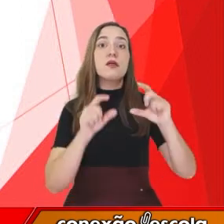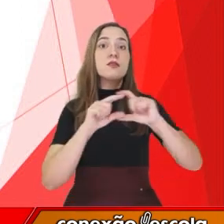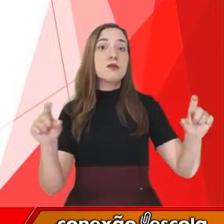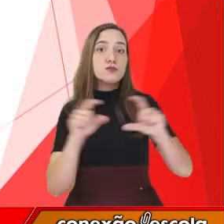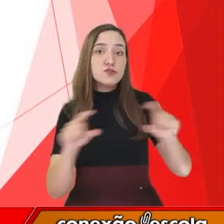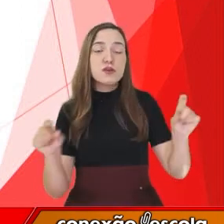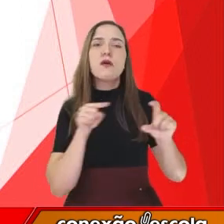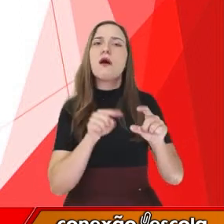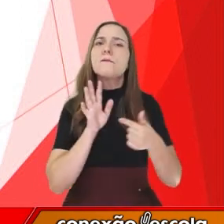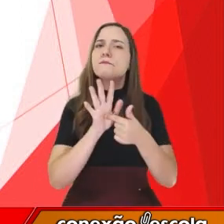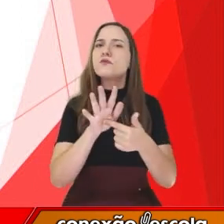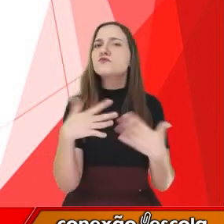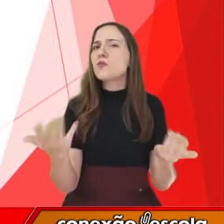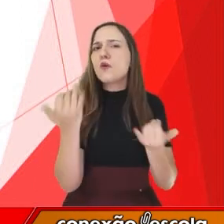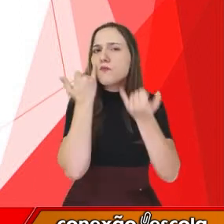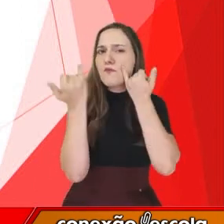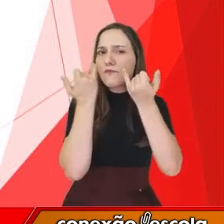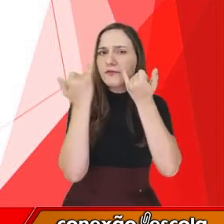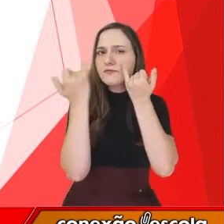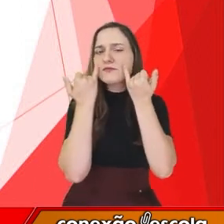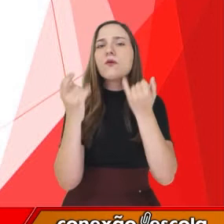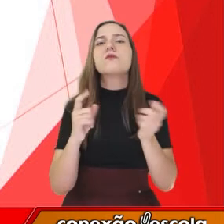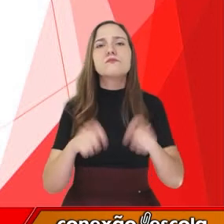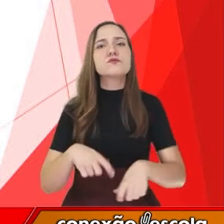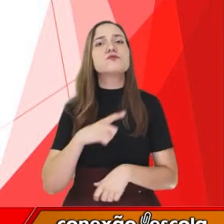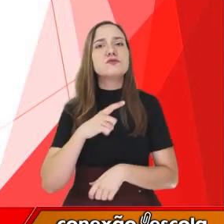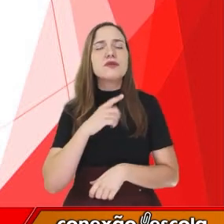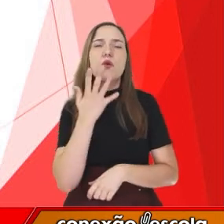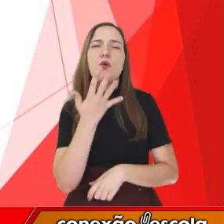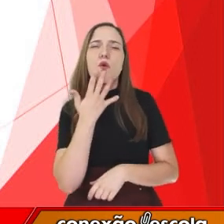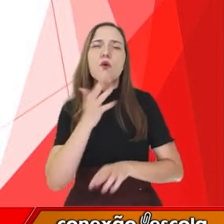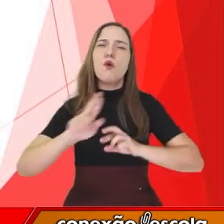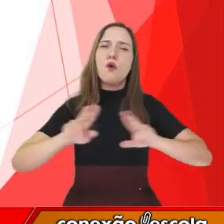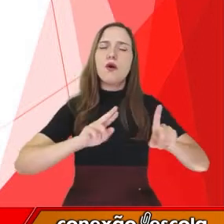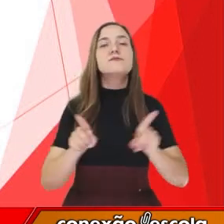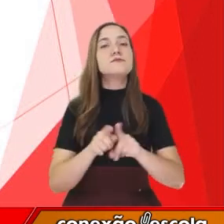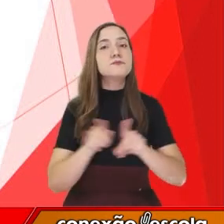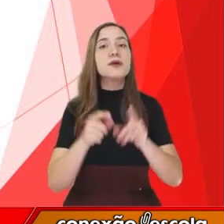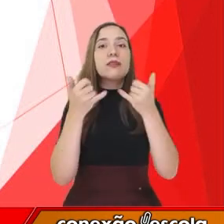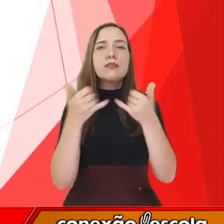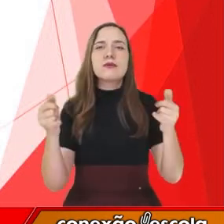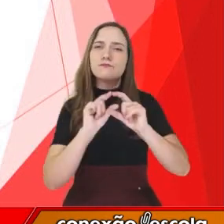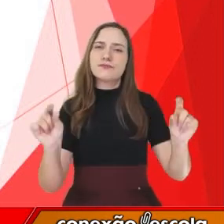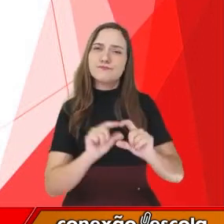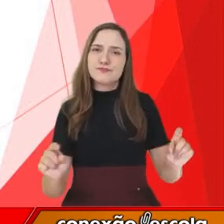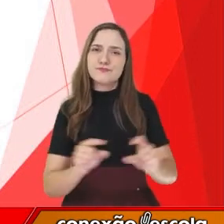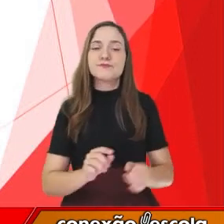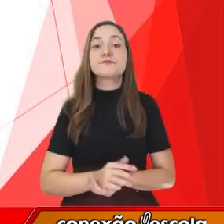informações apresentadas no gráfico, separadas por cor ou por linha. No nosso gráfico, a cor